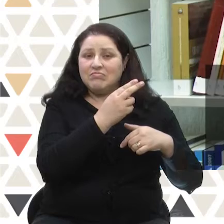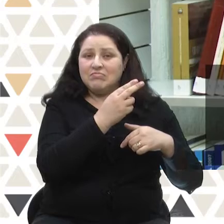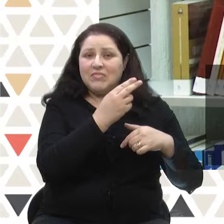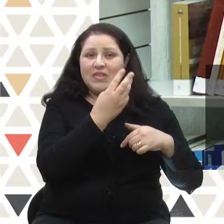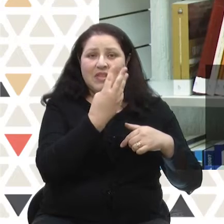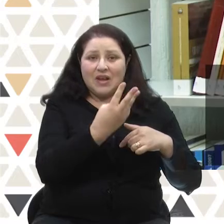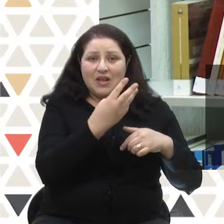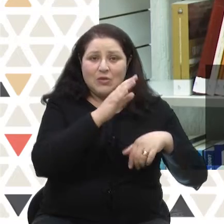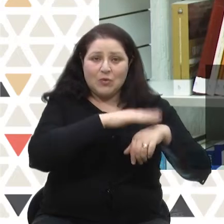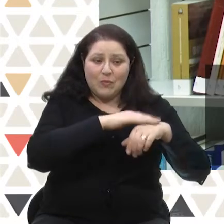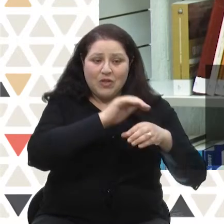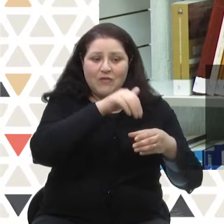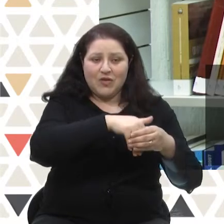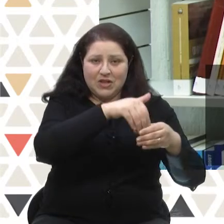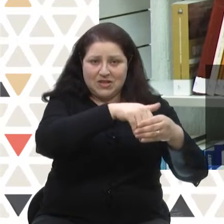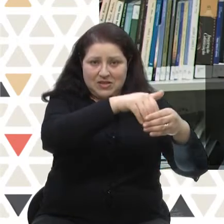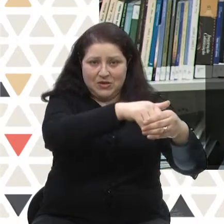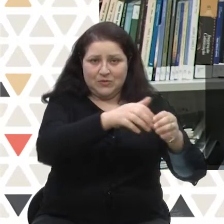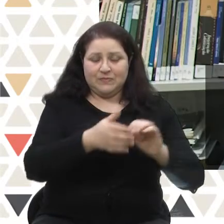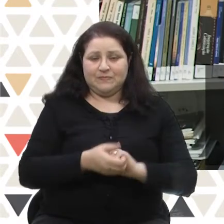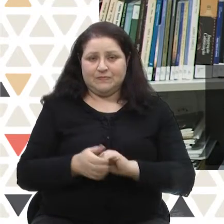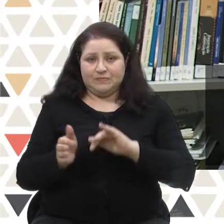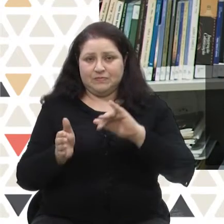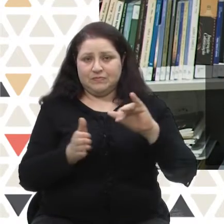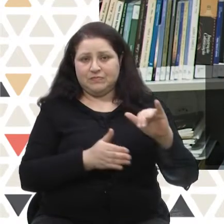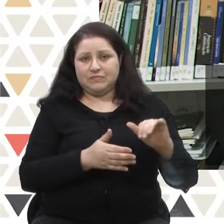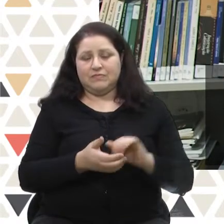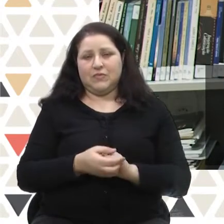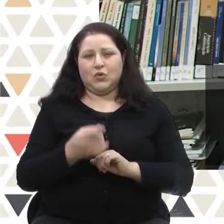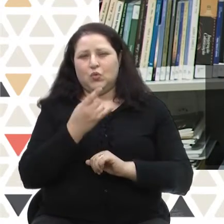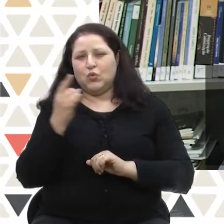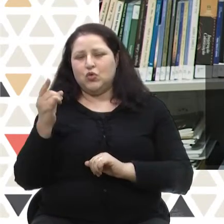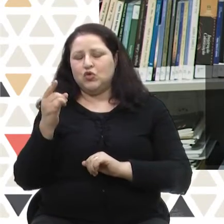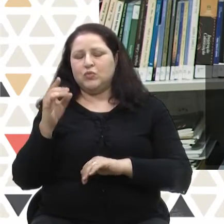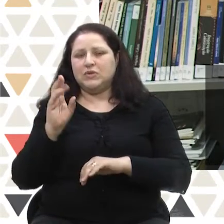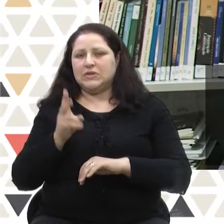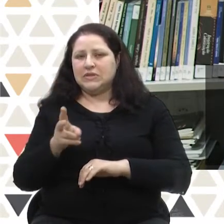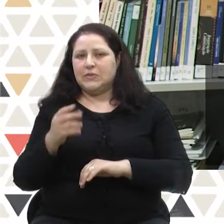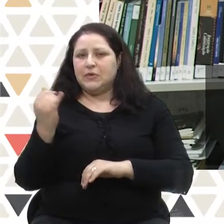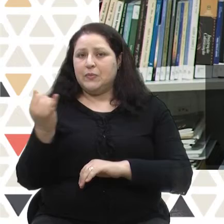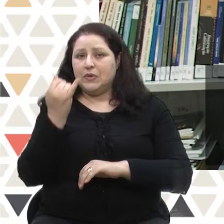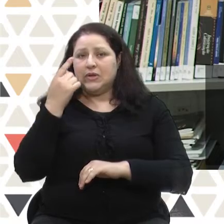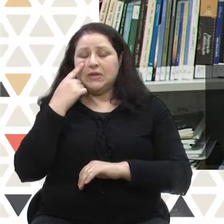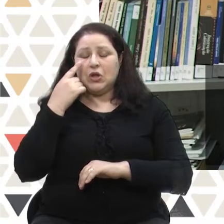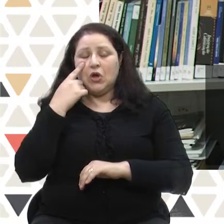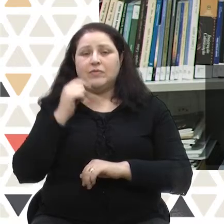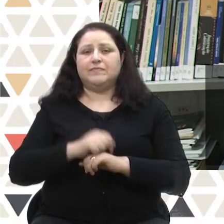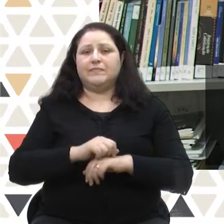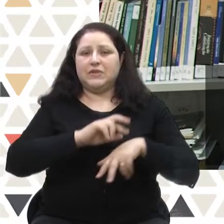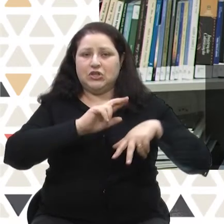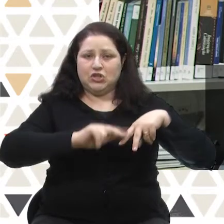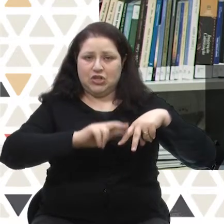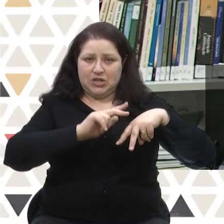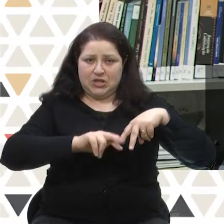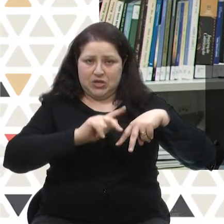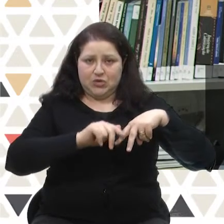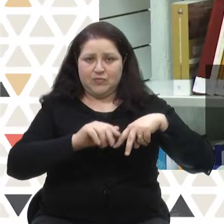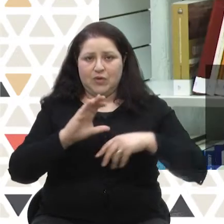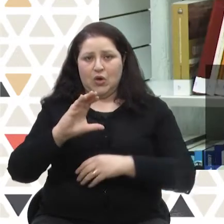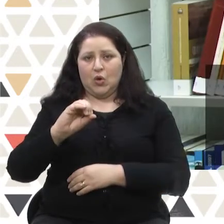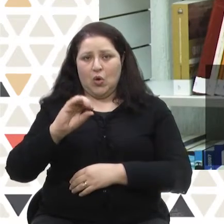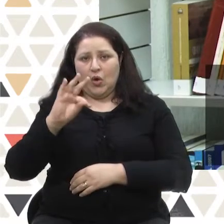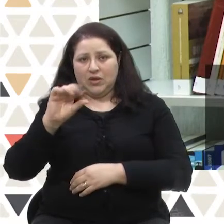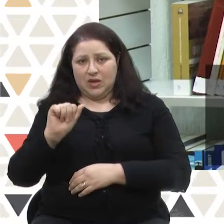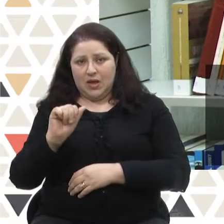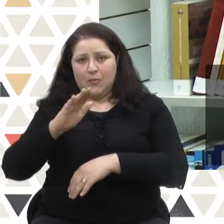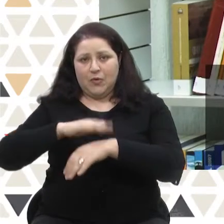outros países nós também temos esse modelo. E por fim, muito importante, é algo que a gente precisa destacar sempre,